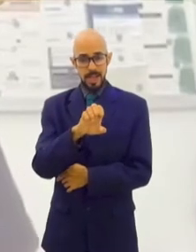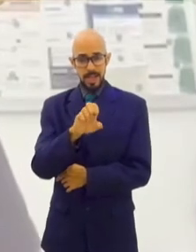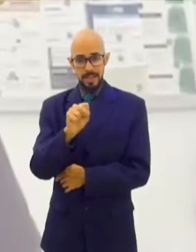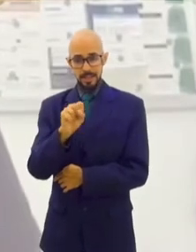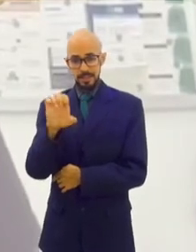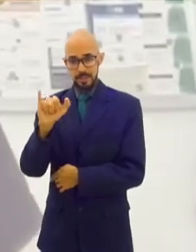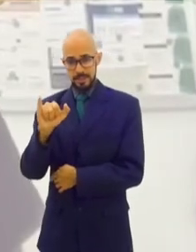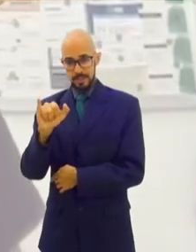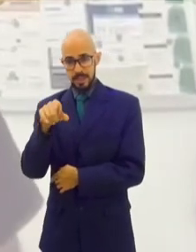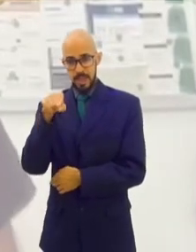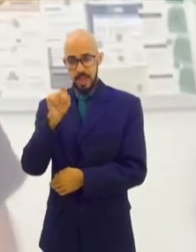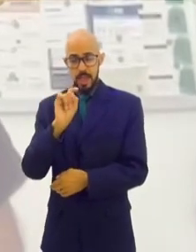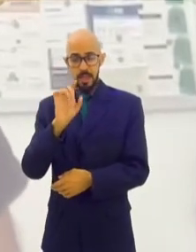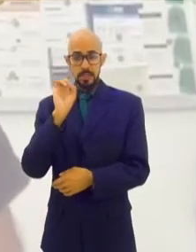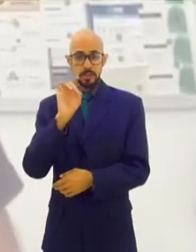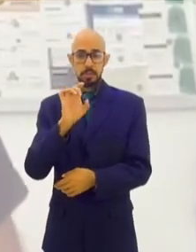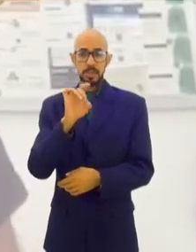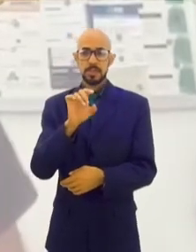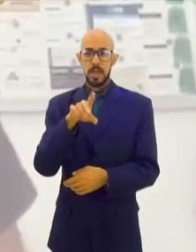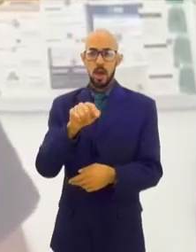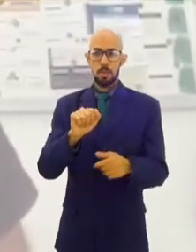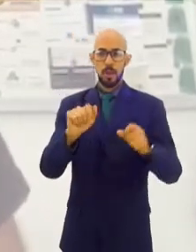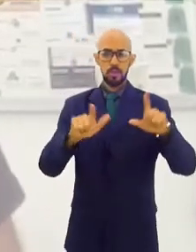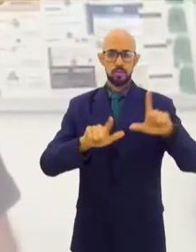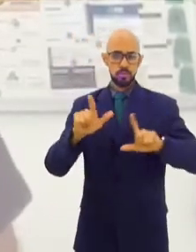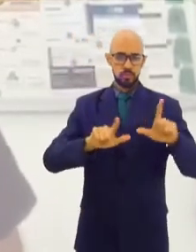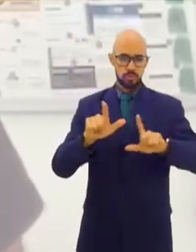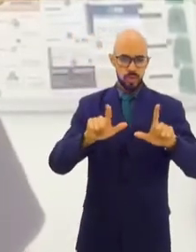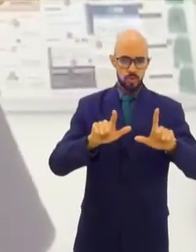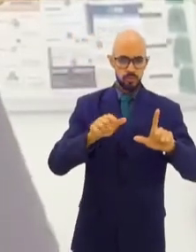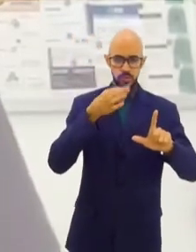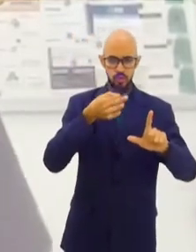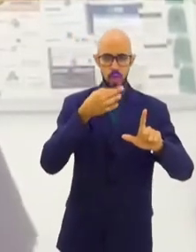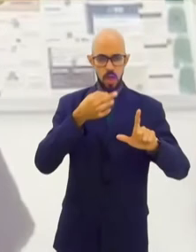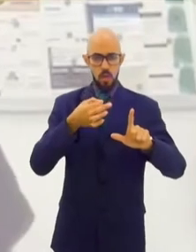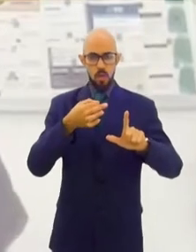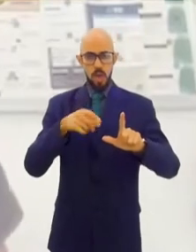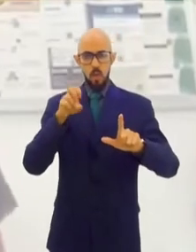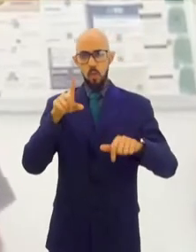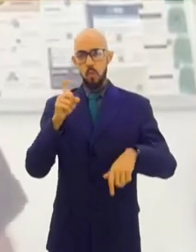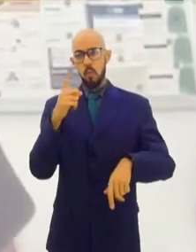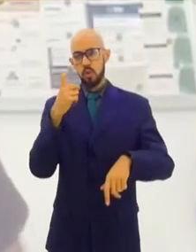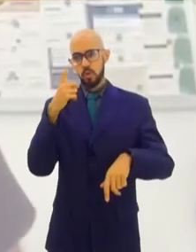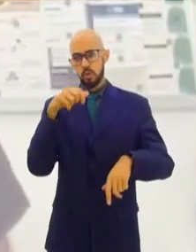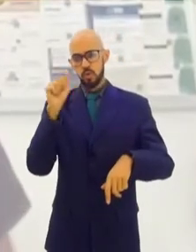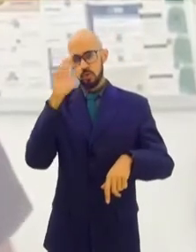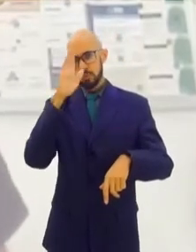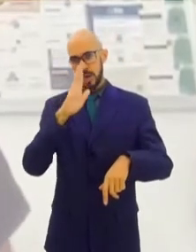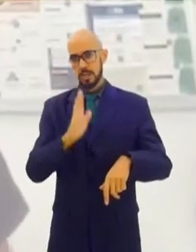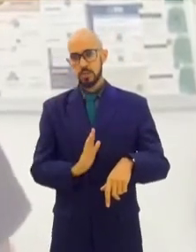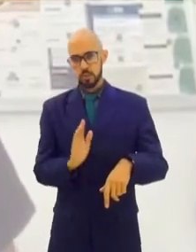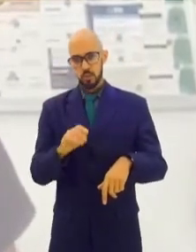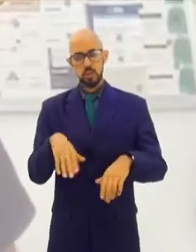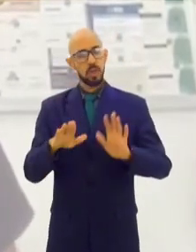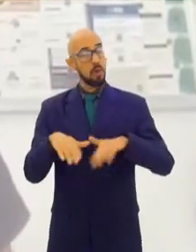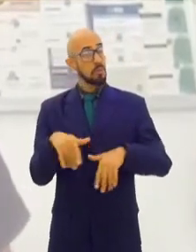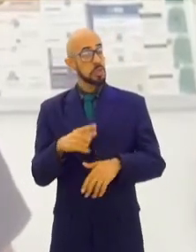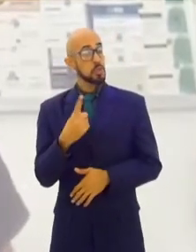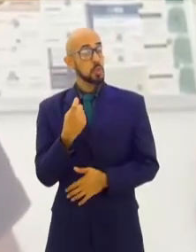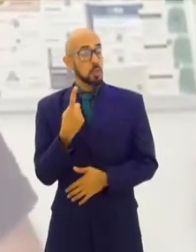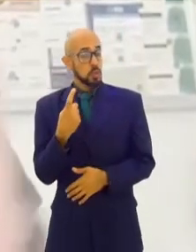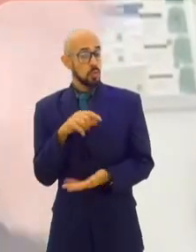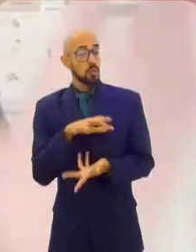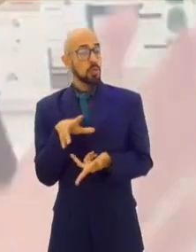SESI de Laranjeiras ele é vocacionado ele é exclusivo para onde visual é o único centro de